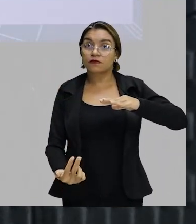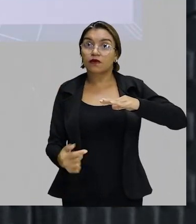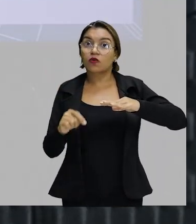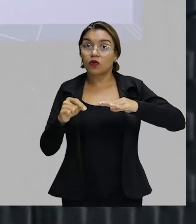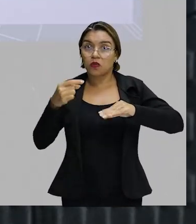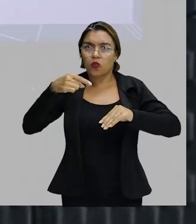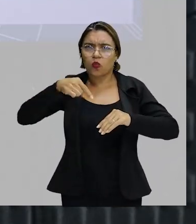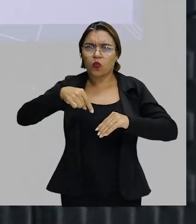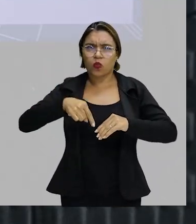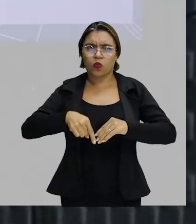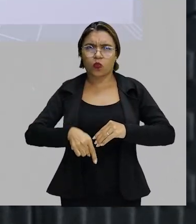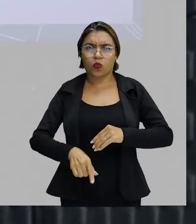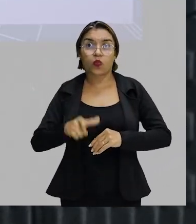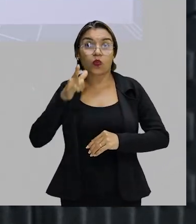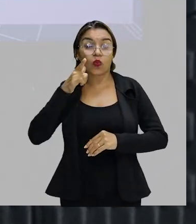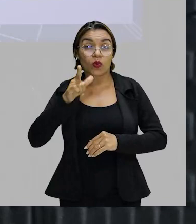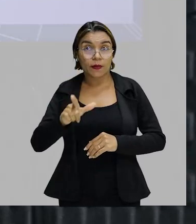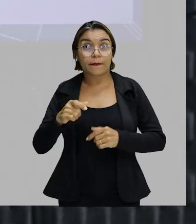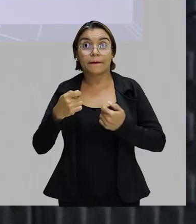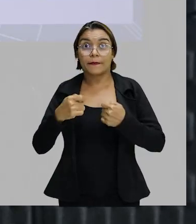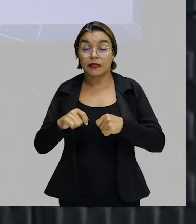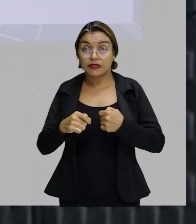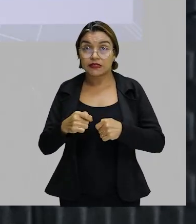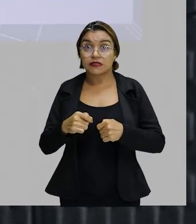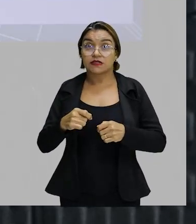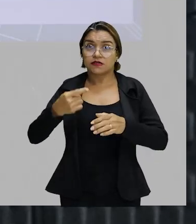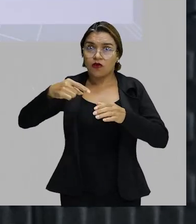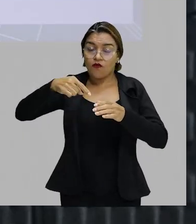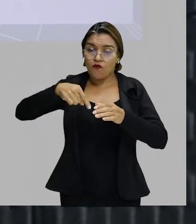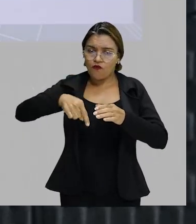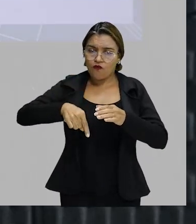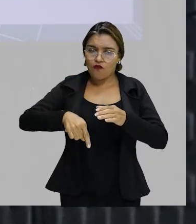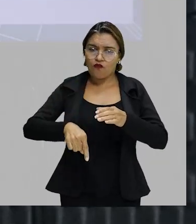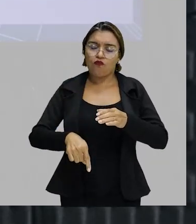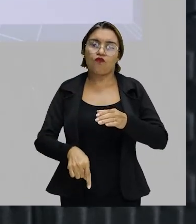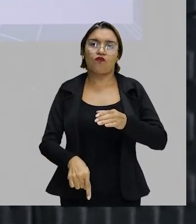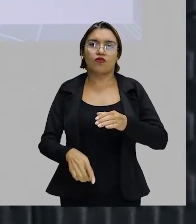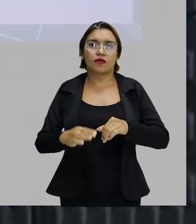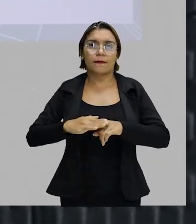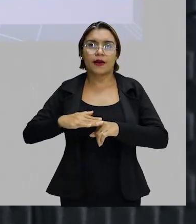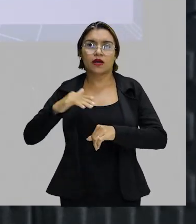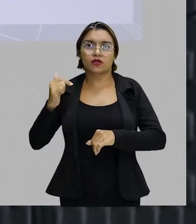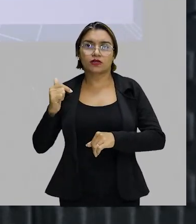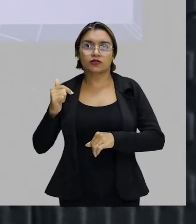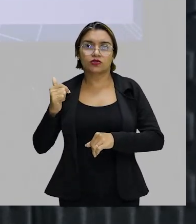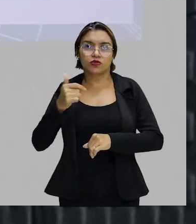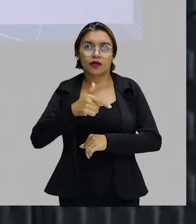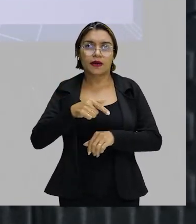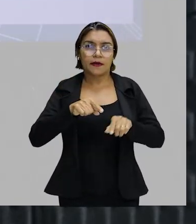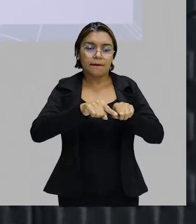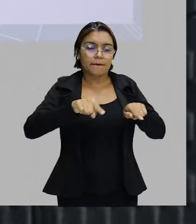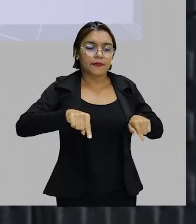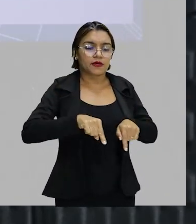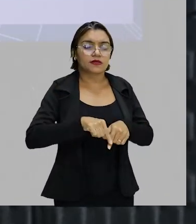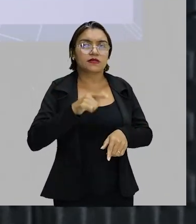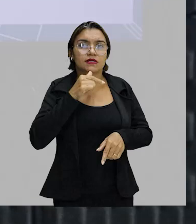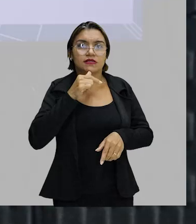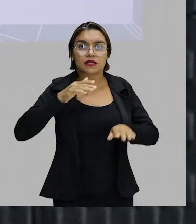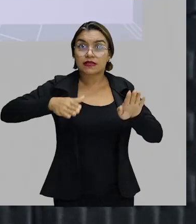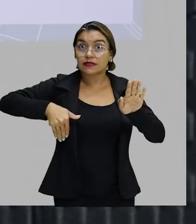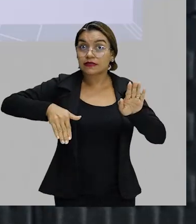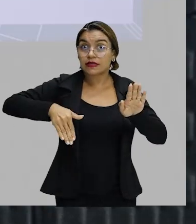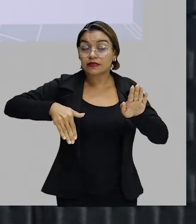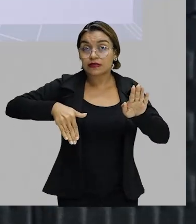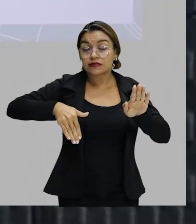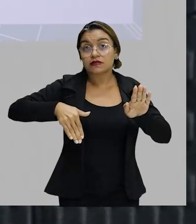boa profundidade nesse salto Então ela precisa ser bem mais funda do que a piscina por exemplo da natação onde ocar a